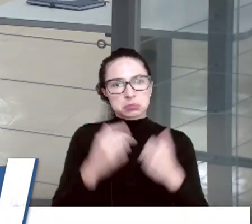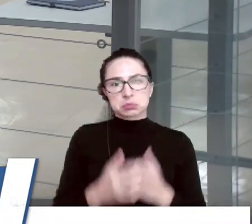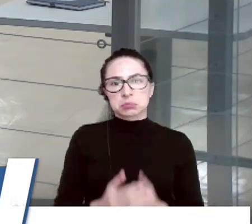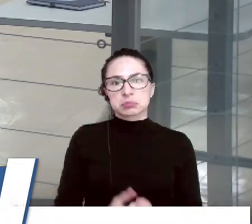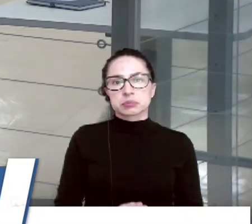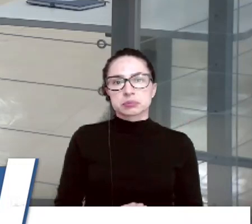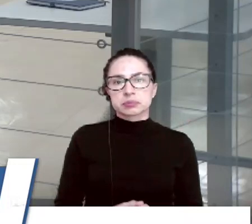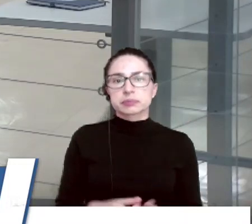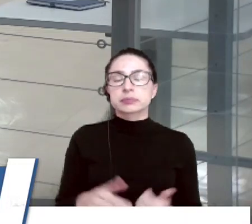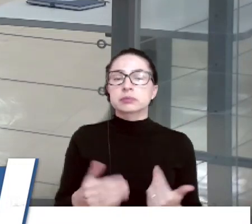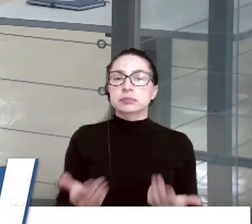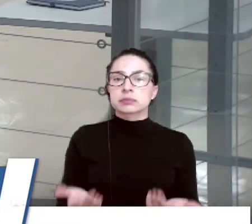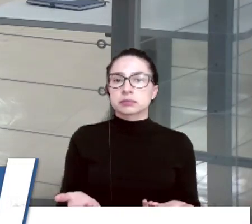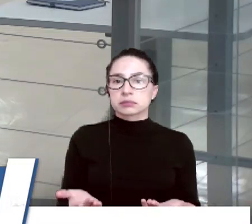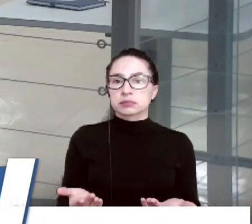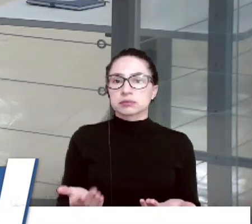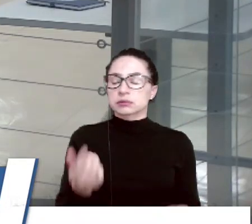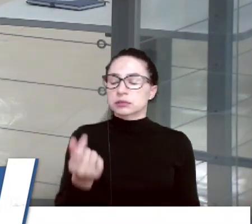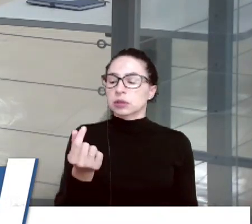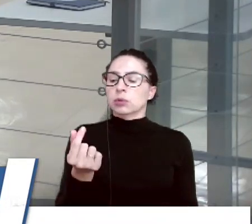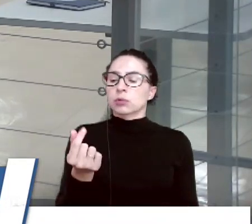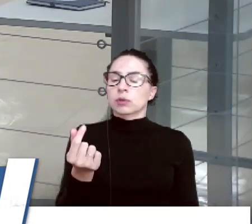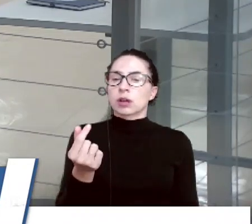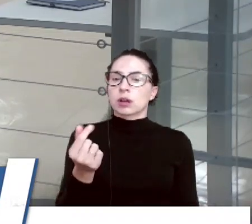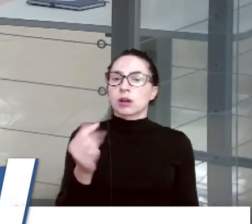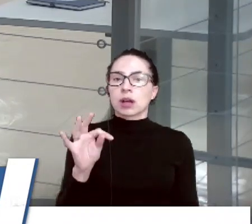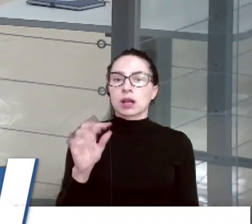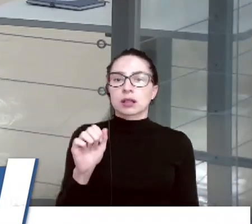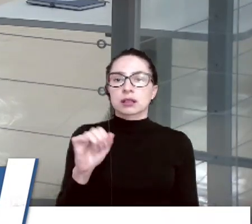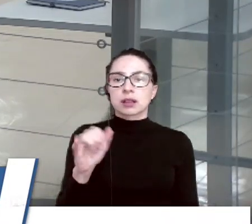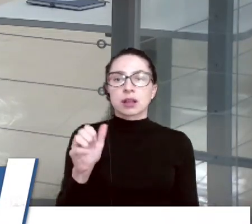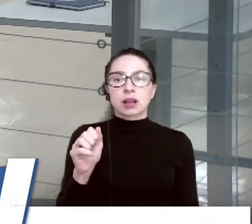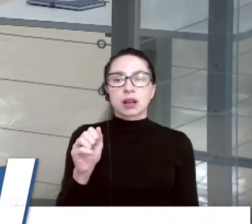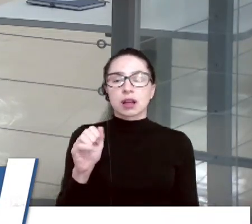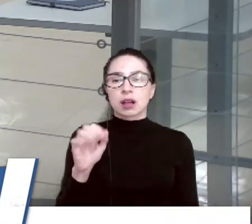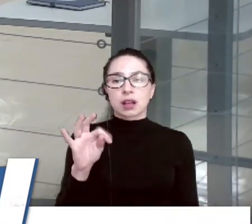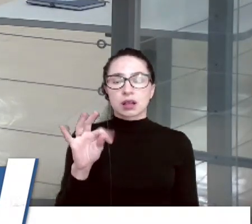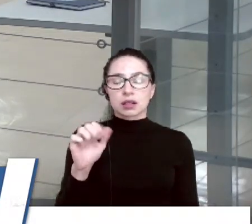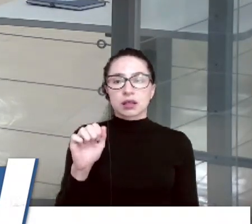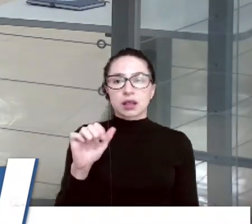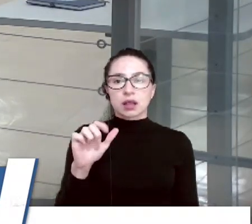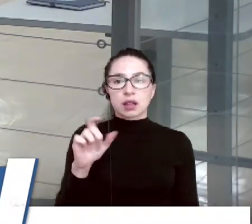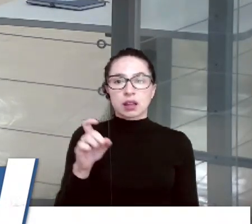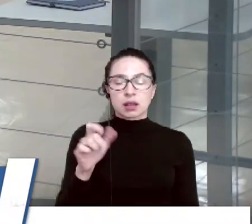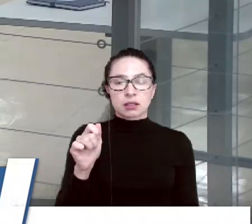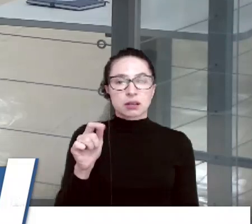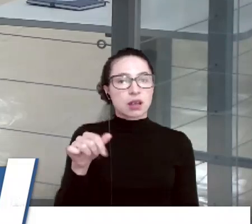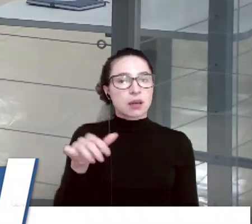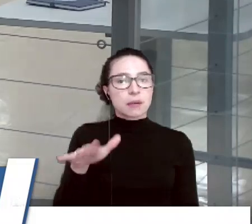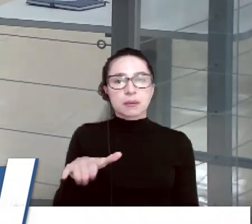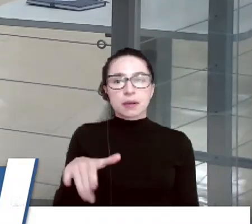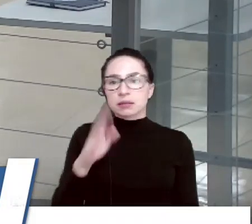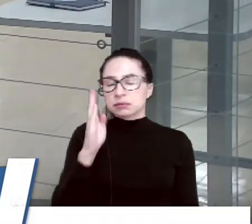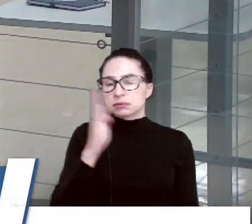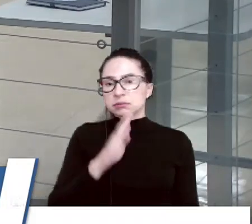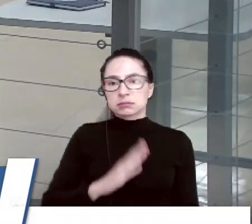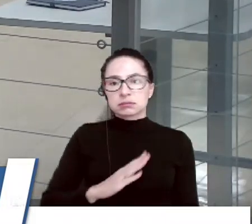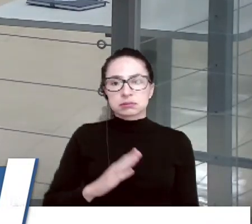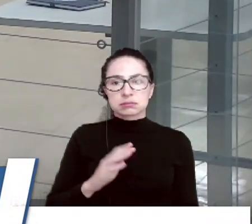Bom, a tarifa da Sabesp está entre as menores do Brasil. A